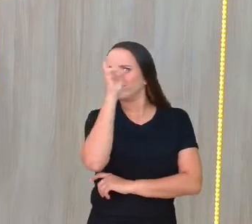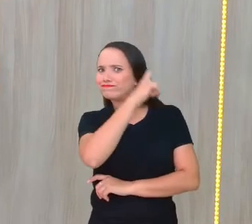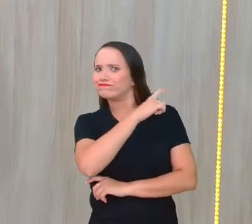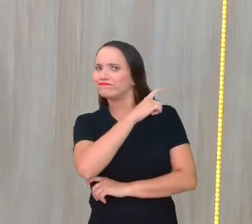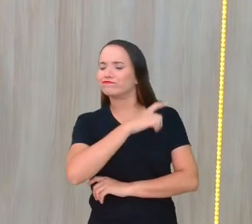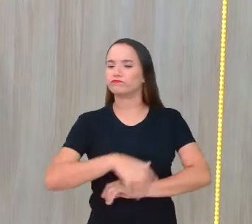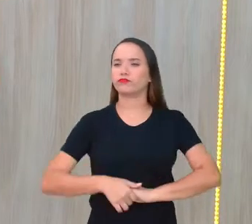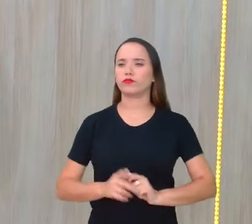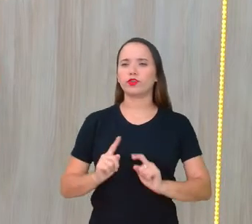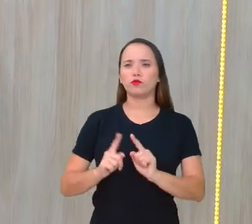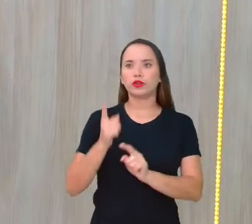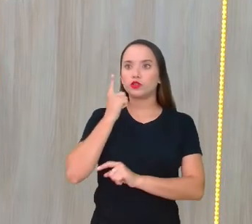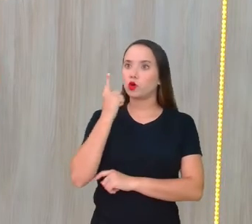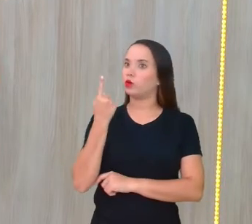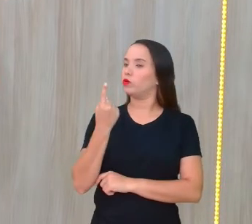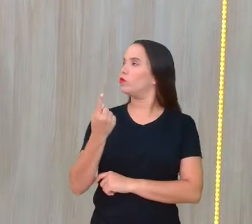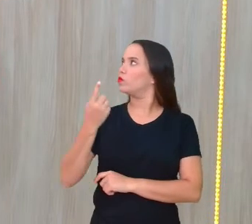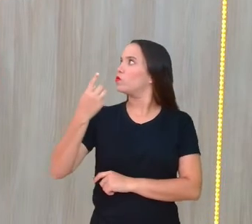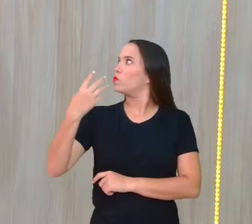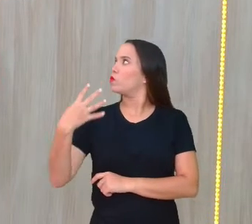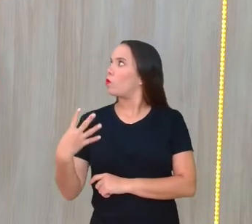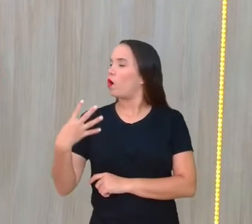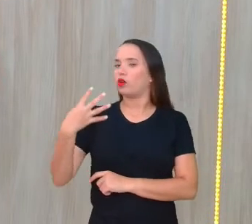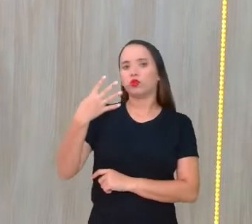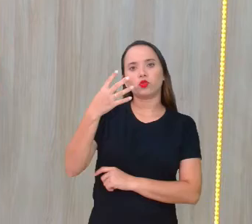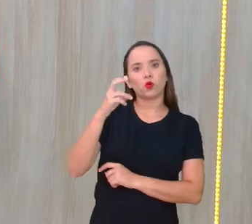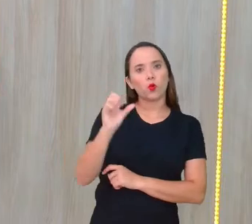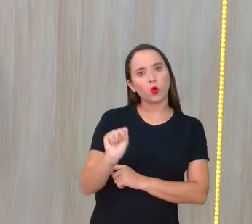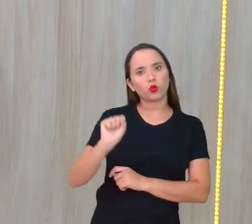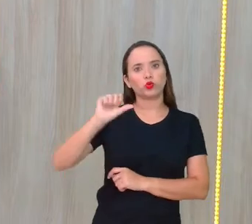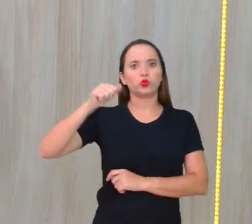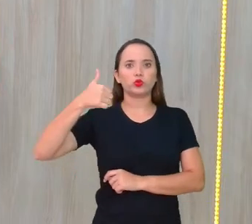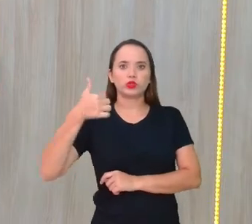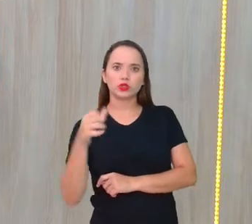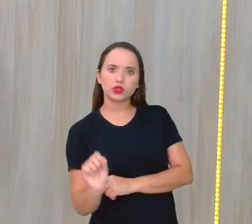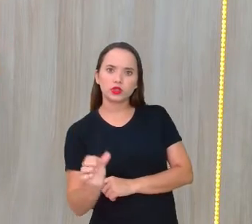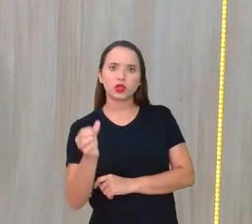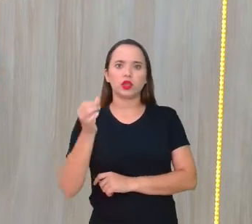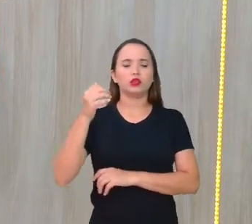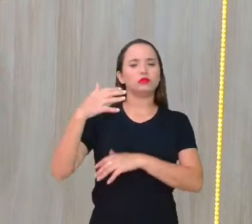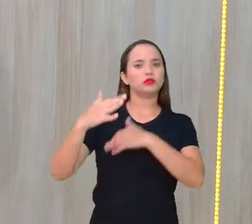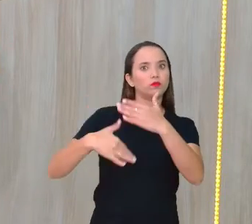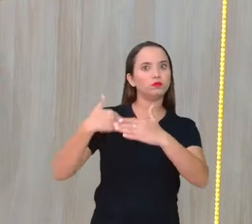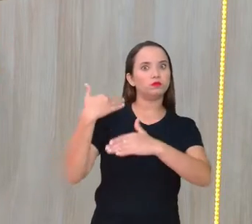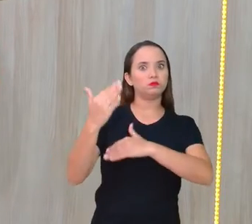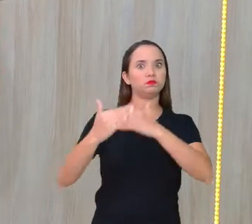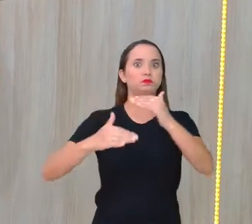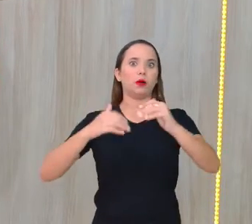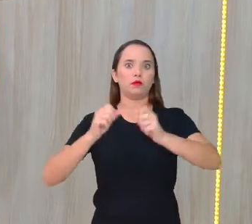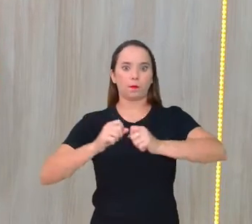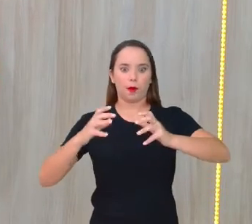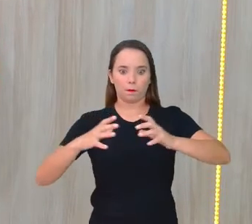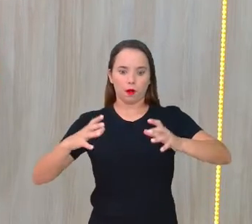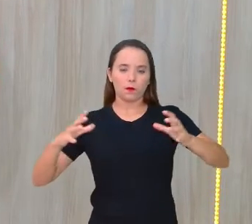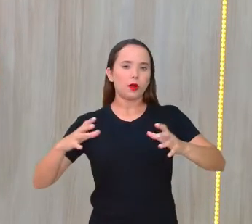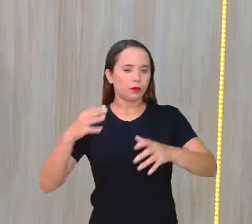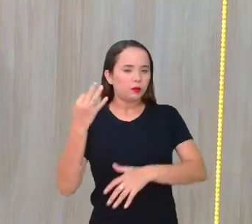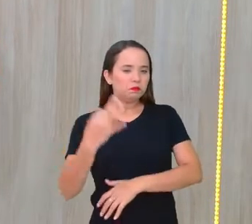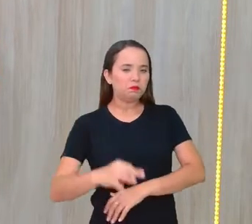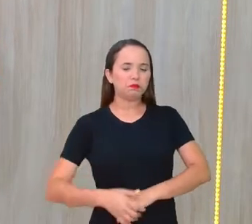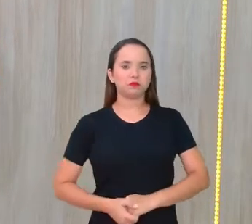no comecinho. Uma se transforma em duas, duas em quatro, quatro em oito, oito em 16. Aí já começa a perder a conta, né?